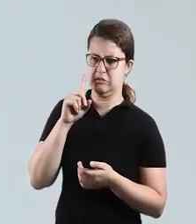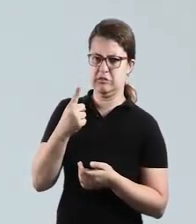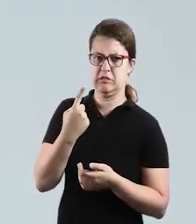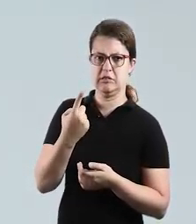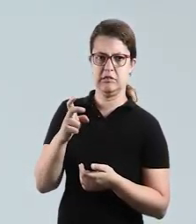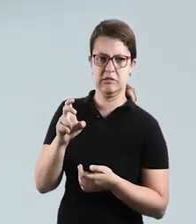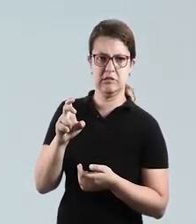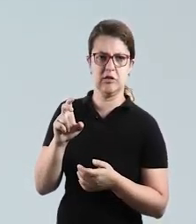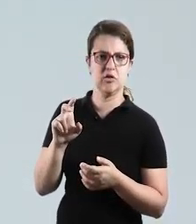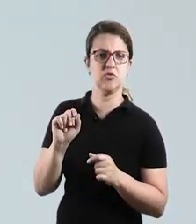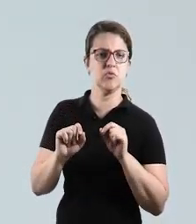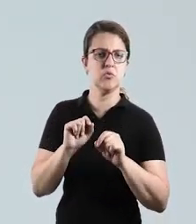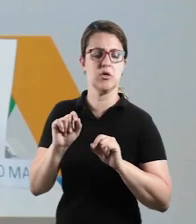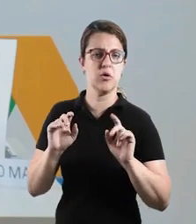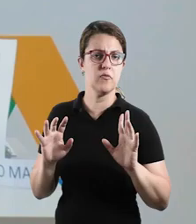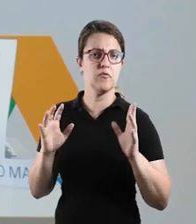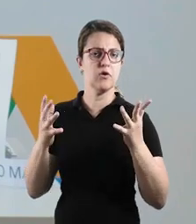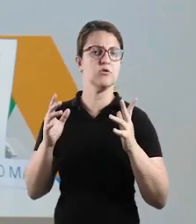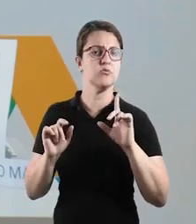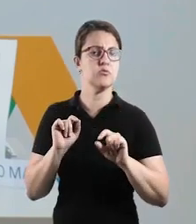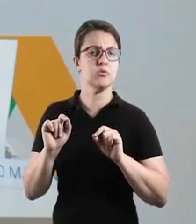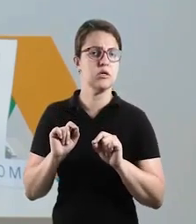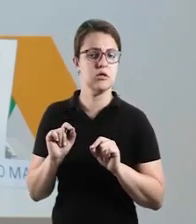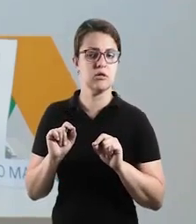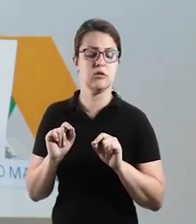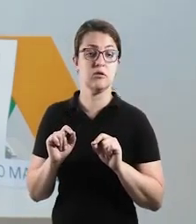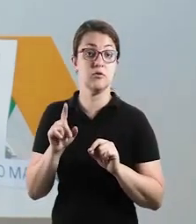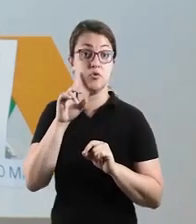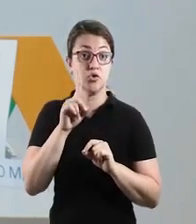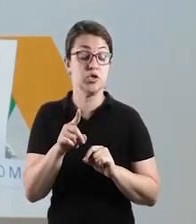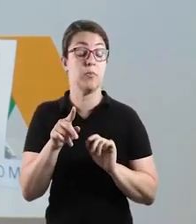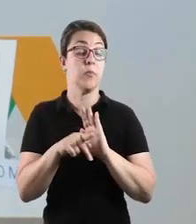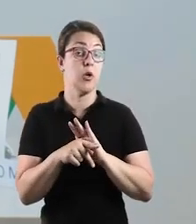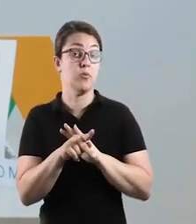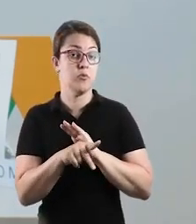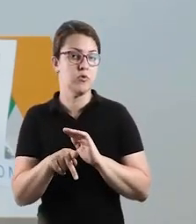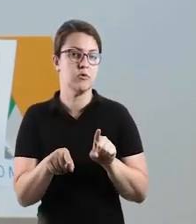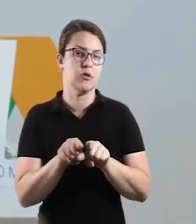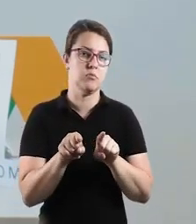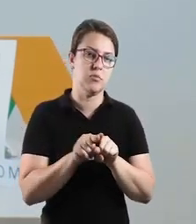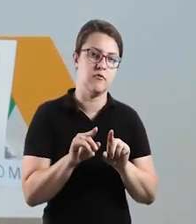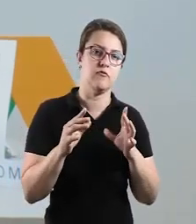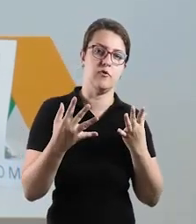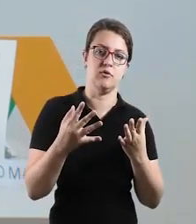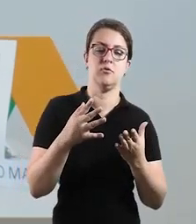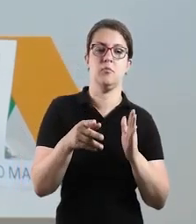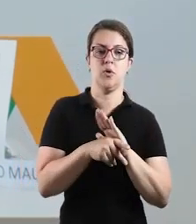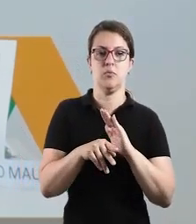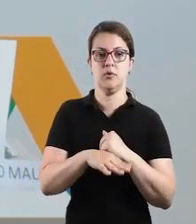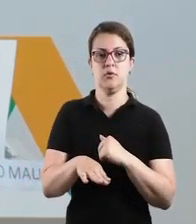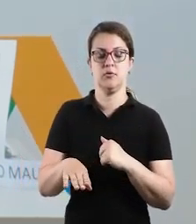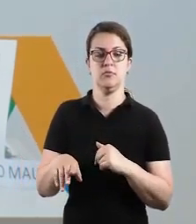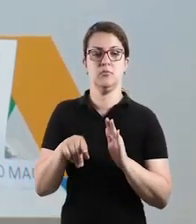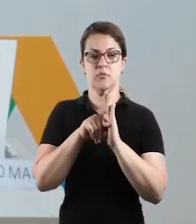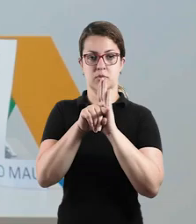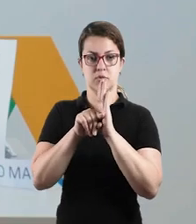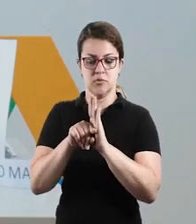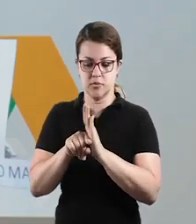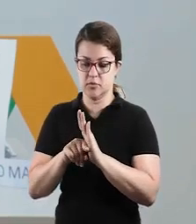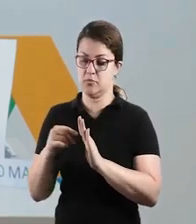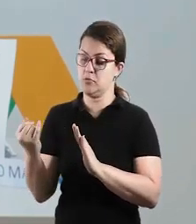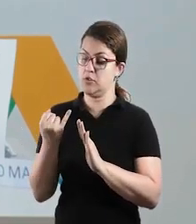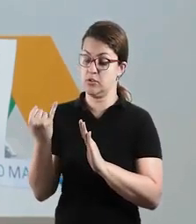é comemorado? Que é o dia dos professores. E aqui também tem o dia das crianças, vocês vão dar uma pesquisada lá, vocês vão descobrir algumas